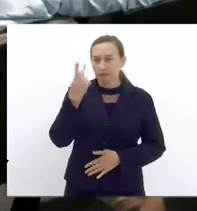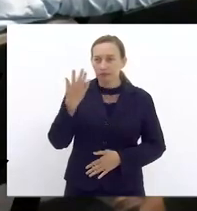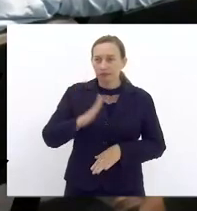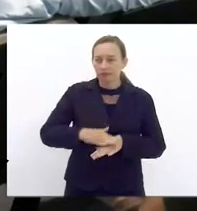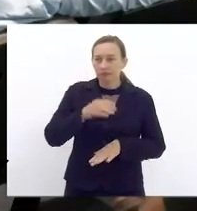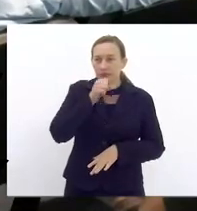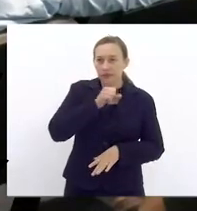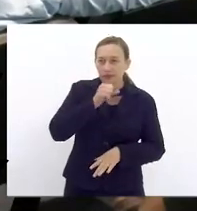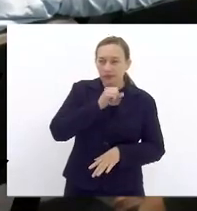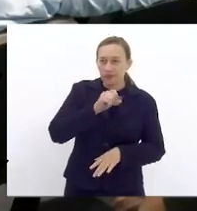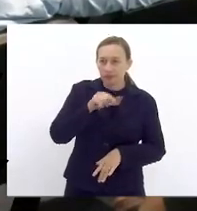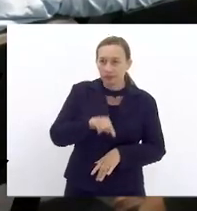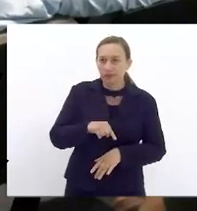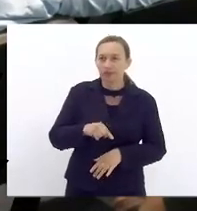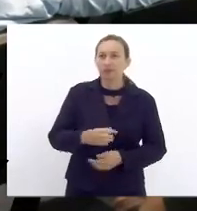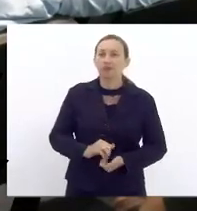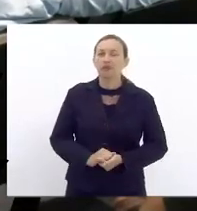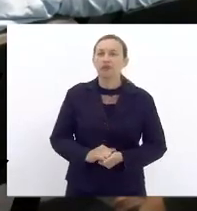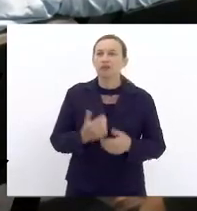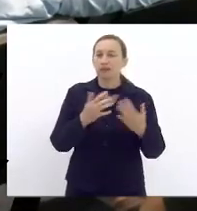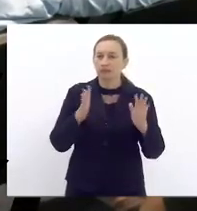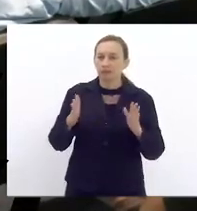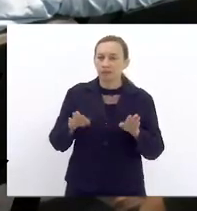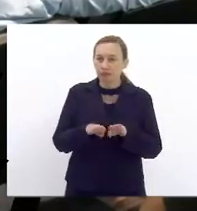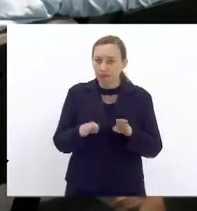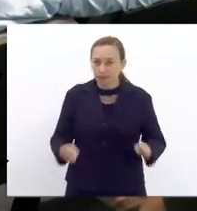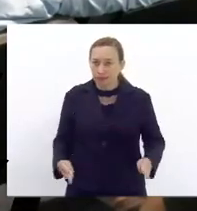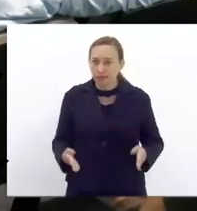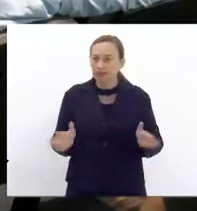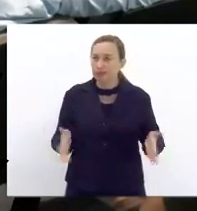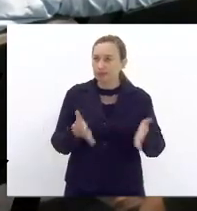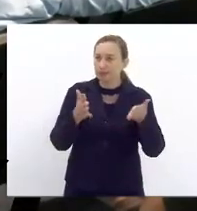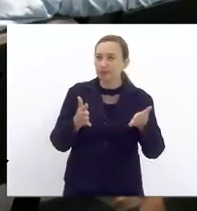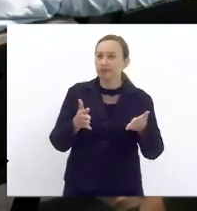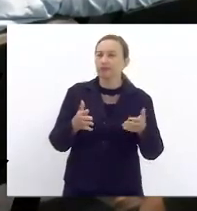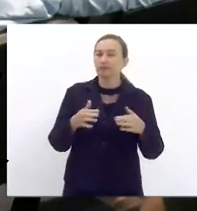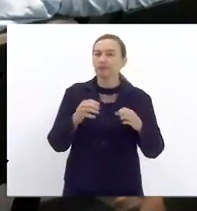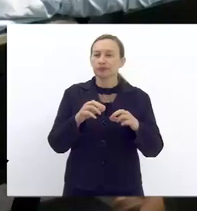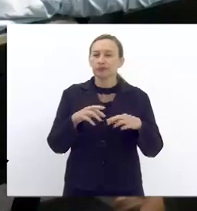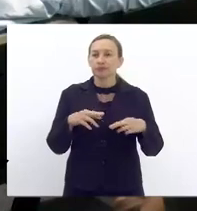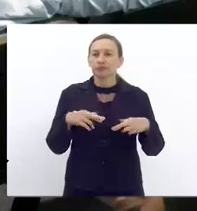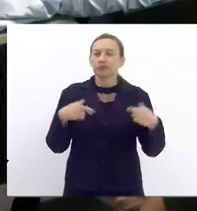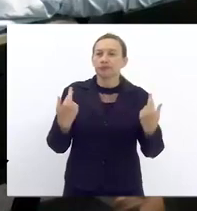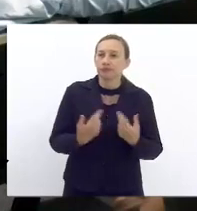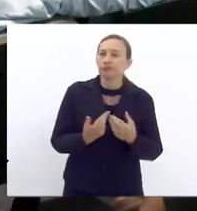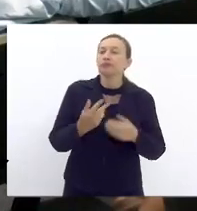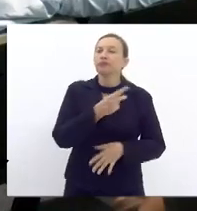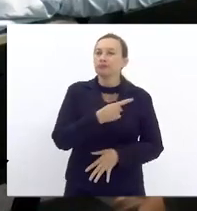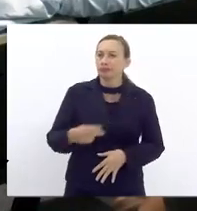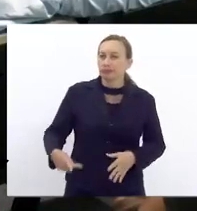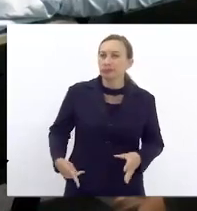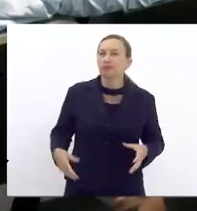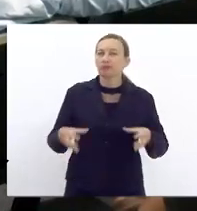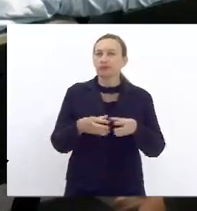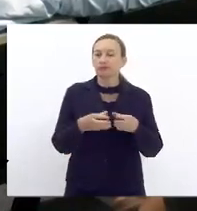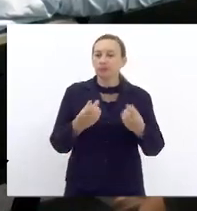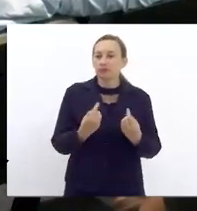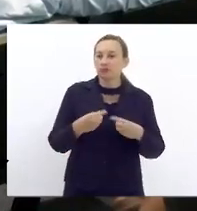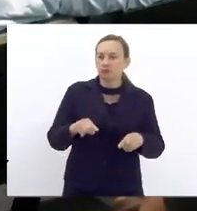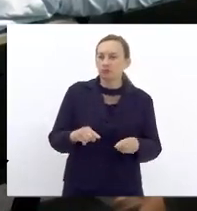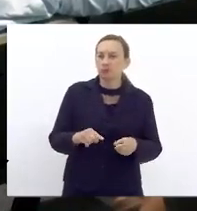presente saudade mesmo e parabenizar iniciativa dessa audiência ao presidente da Comissão de combate